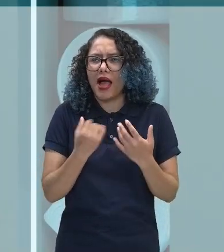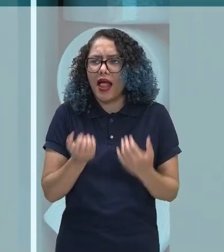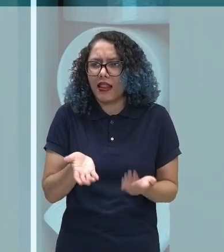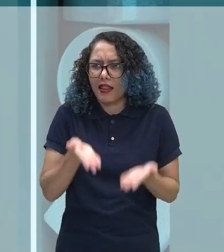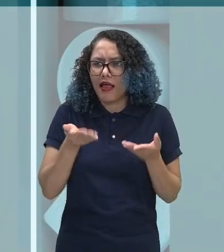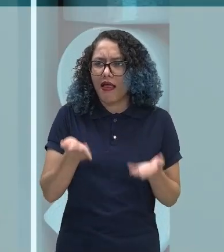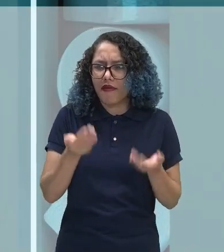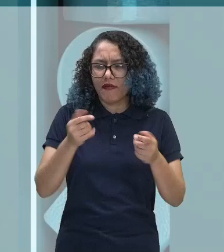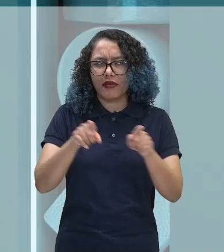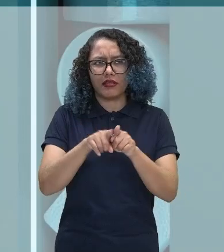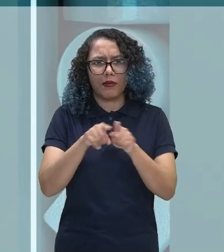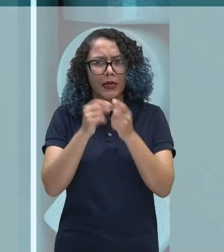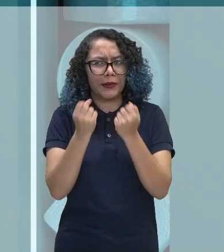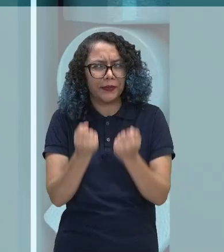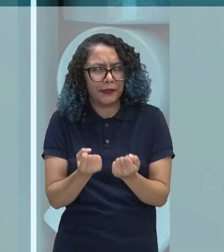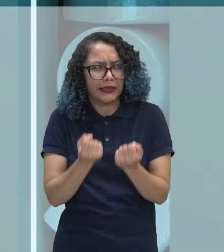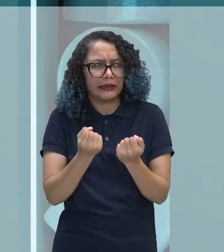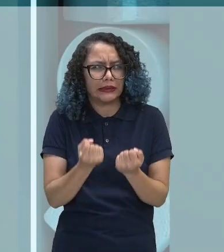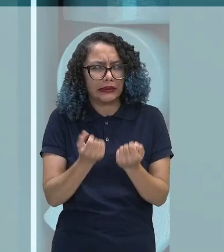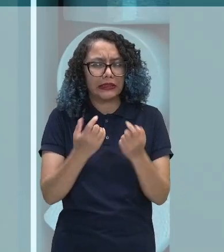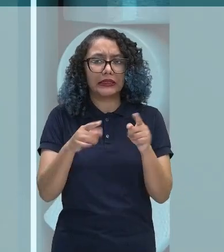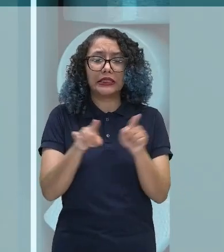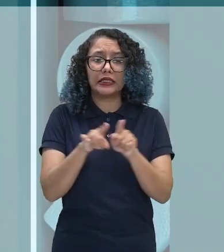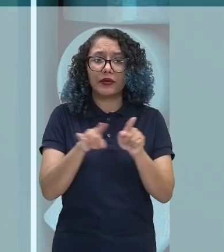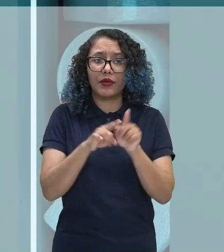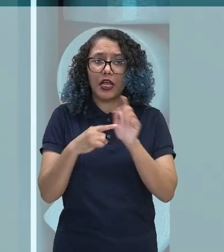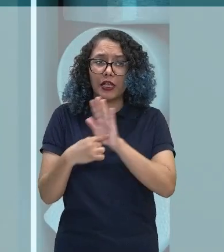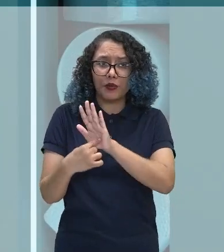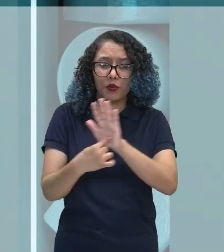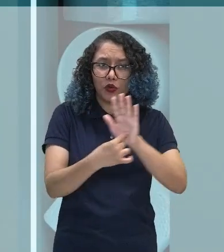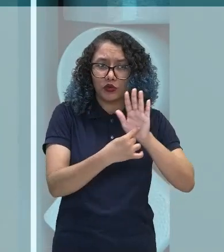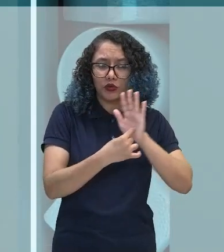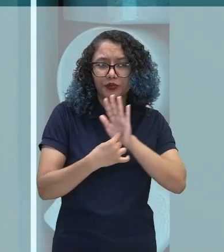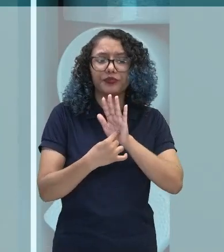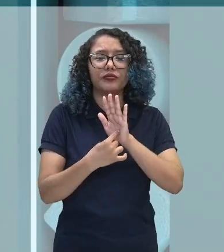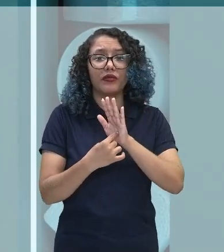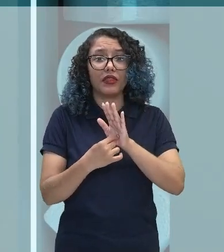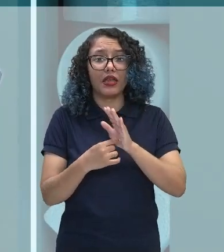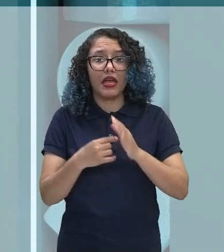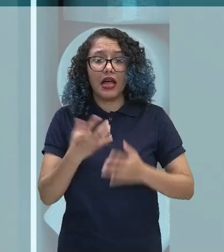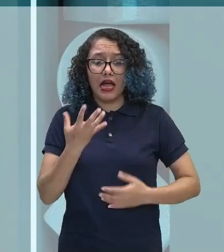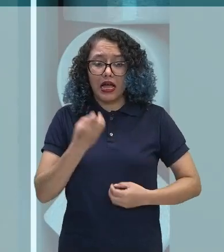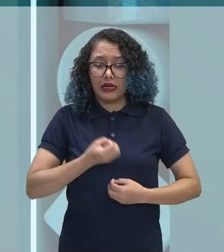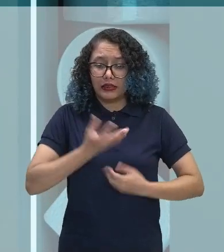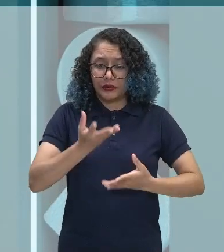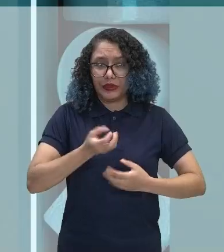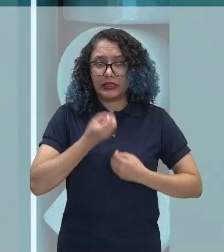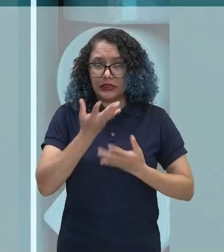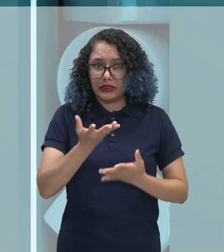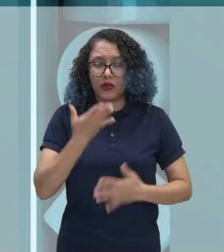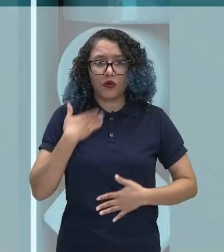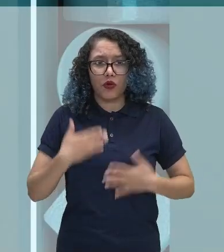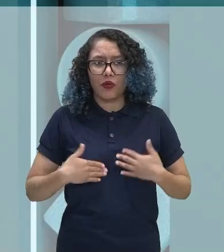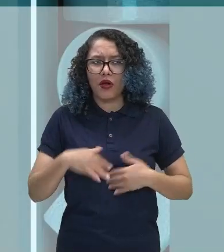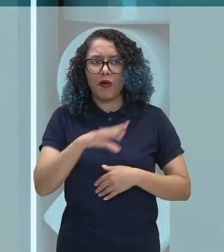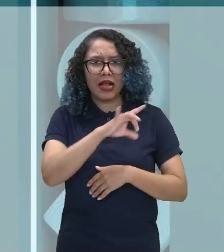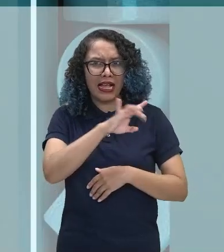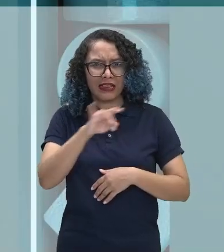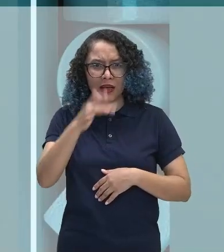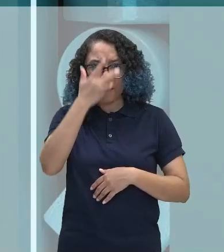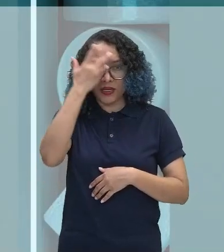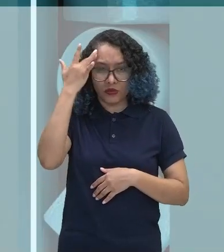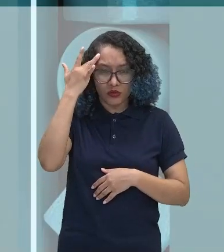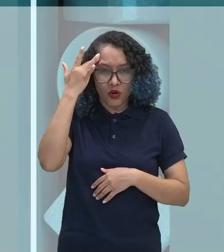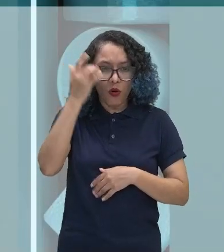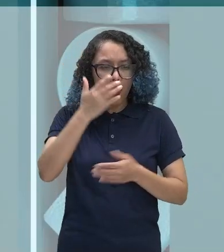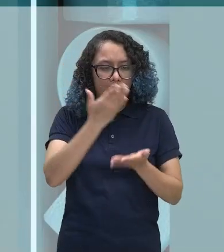E também, no final, ele mostrou a expressão corporal. Cada dançarino, quando está fazendo um espetáculo